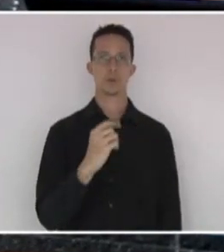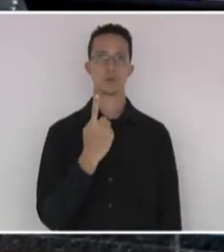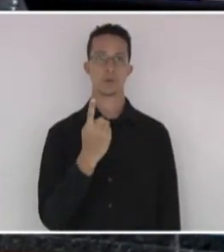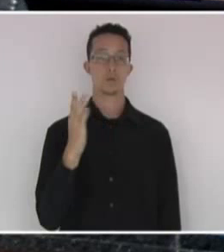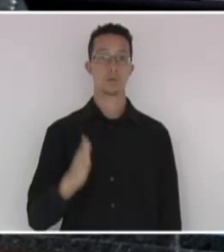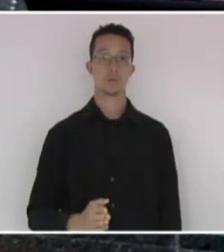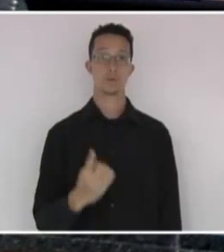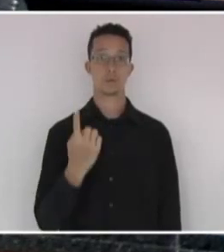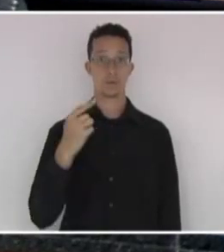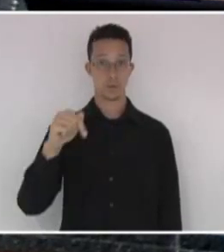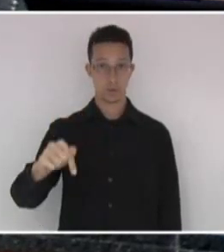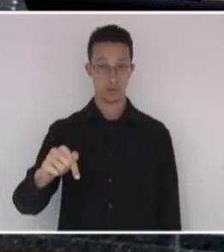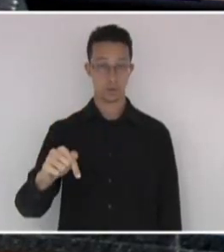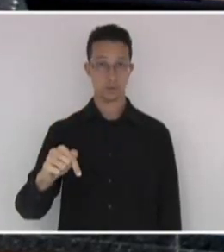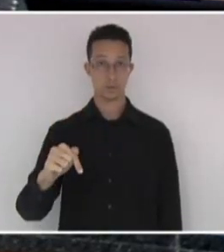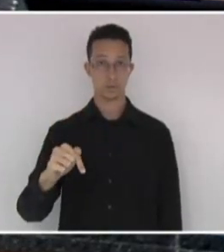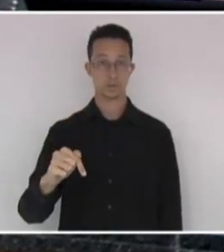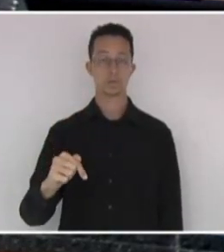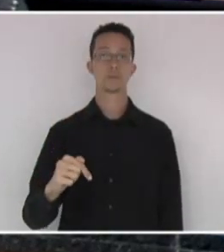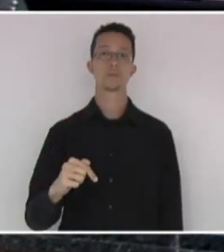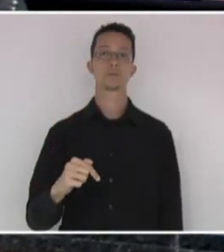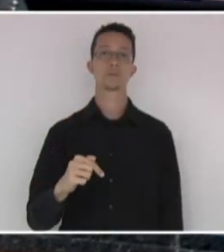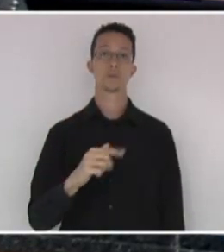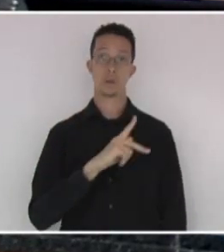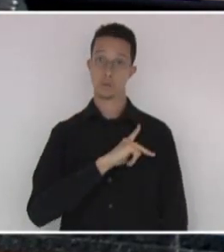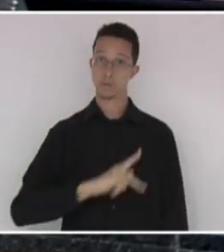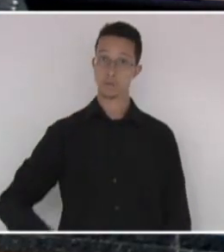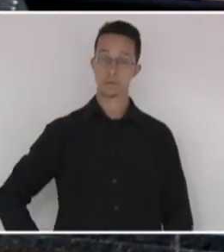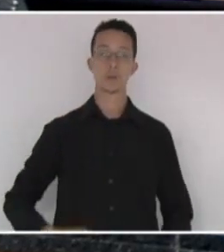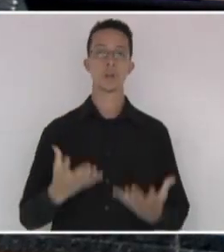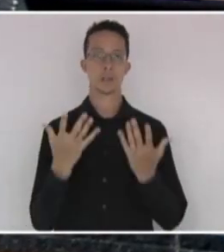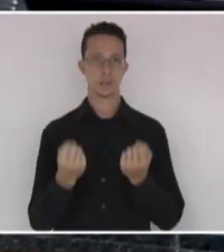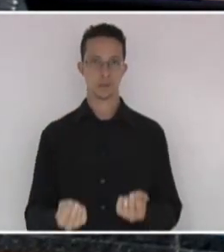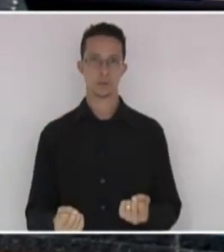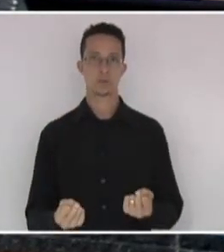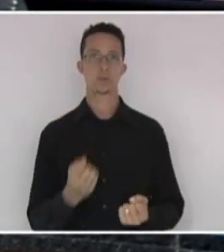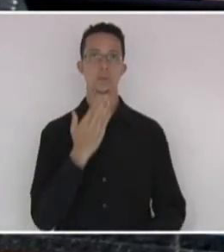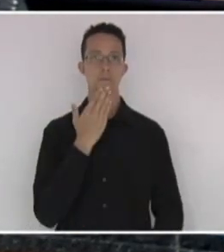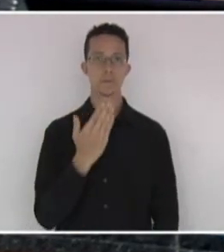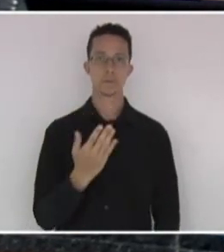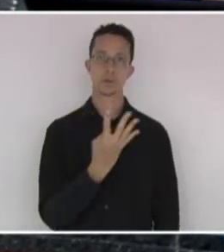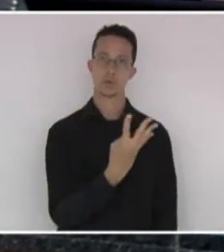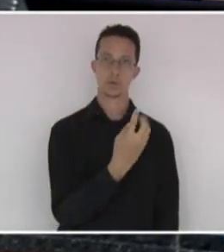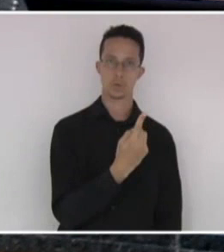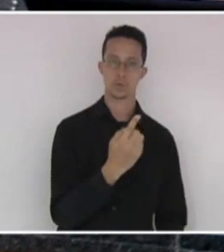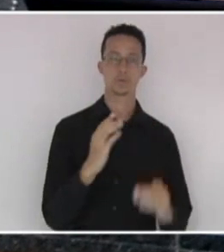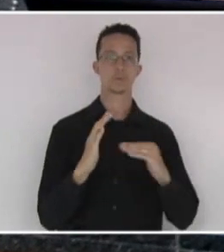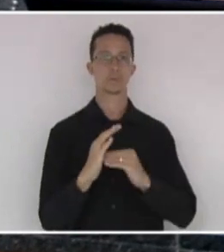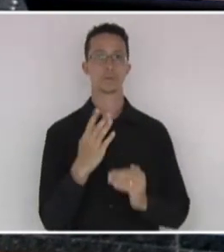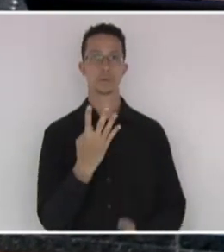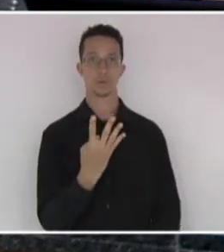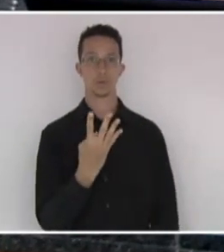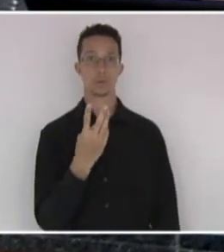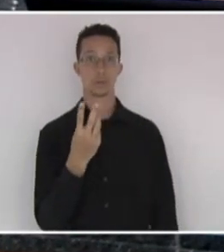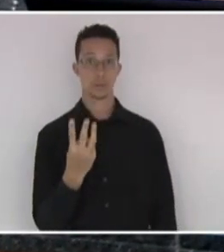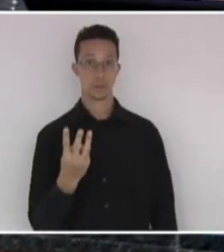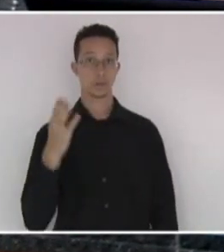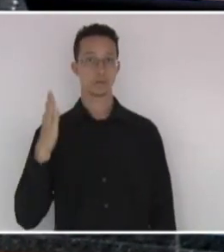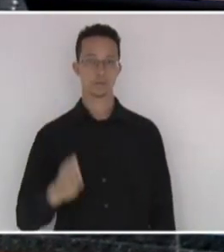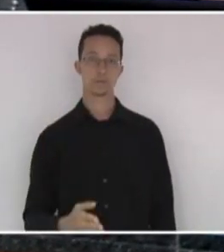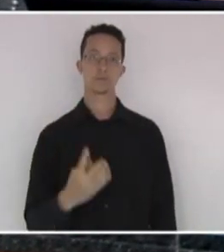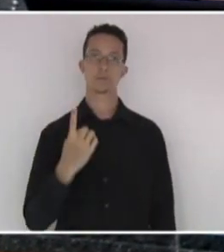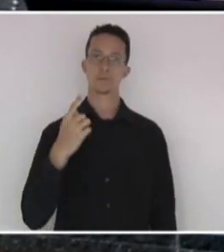001/2017, outros sim, o senhor presidente deferiu os requerimentos de 41 a 43/2017